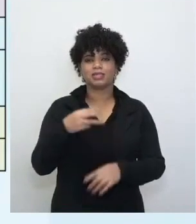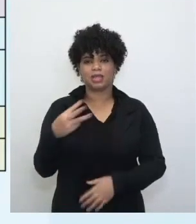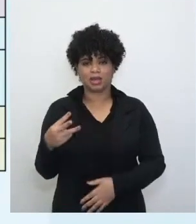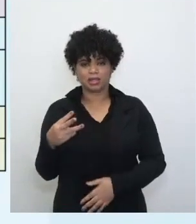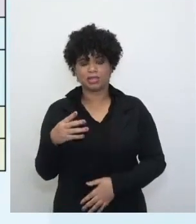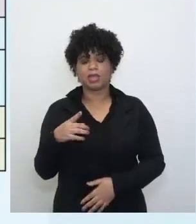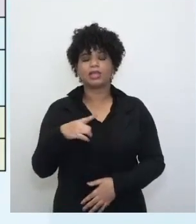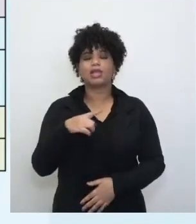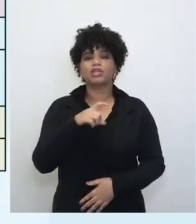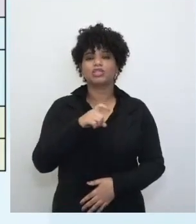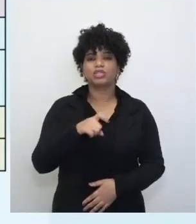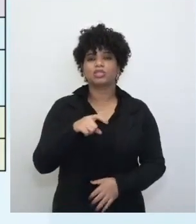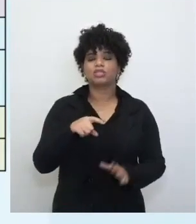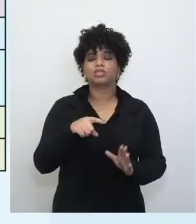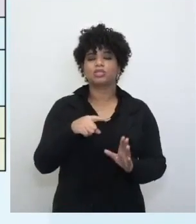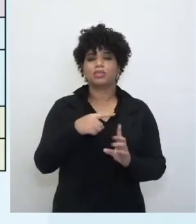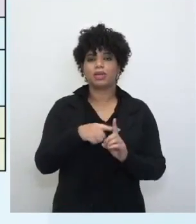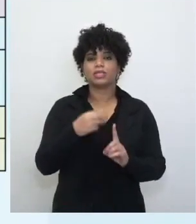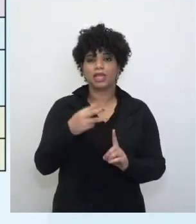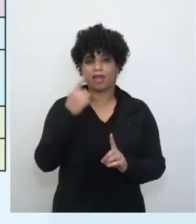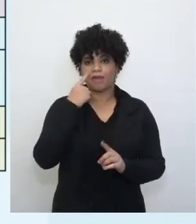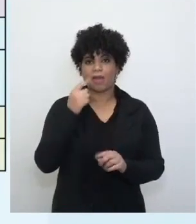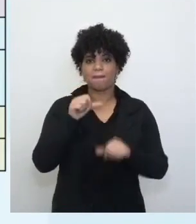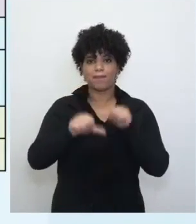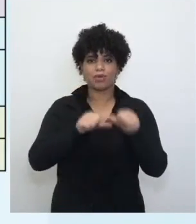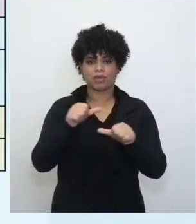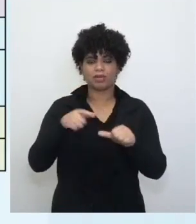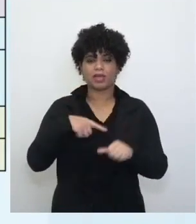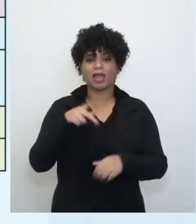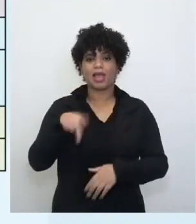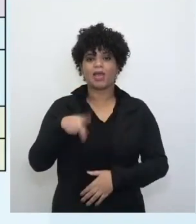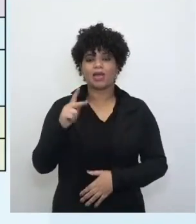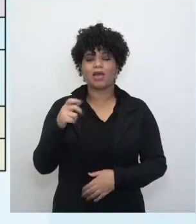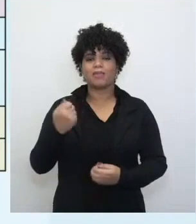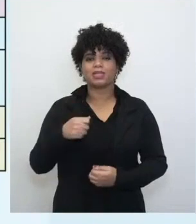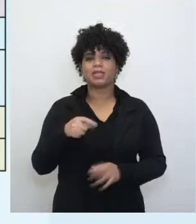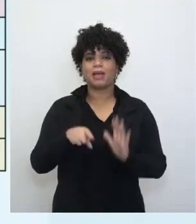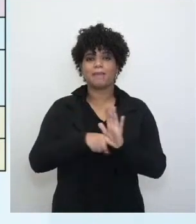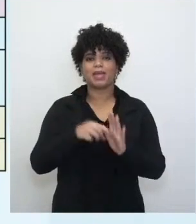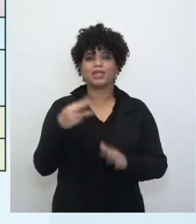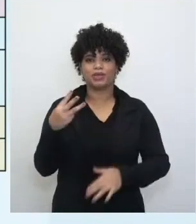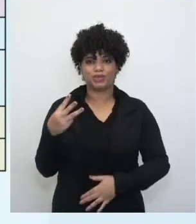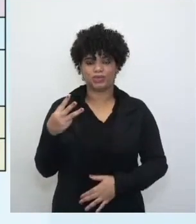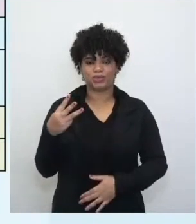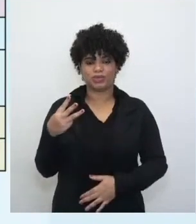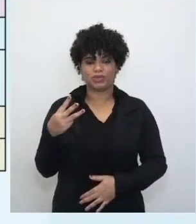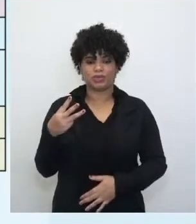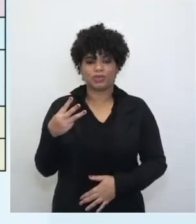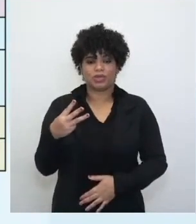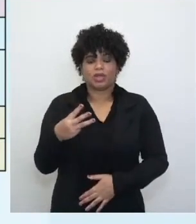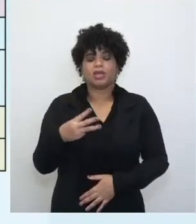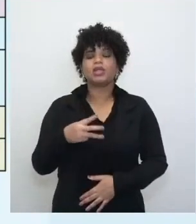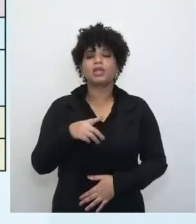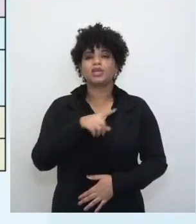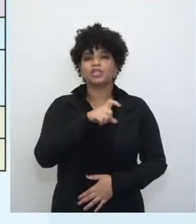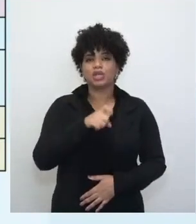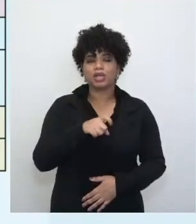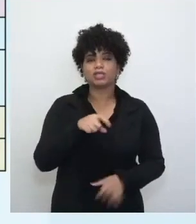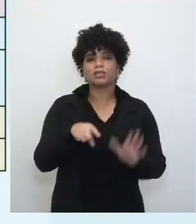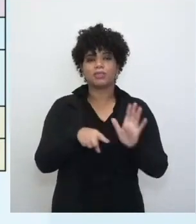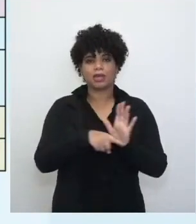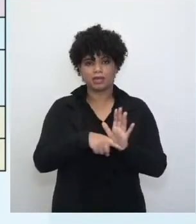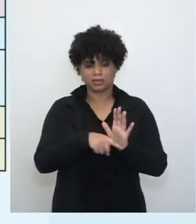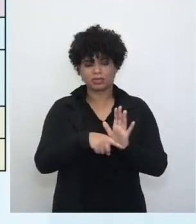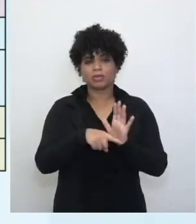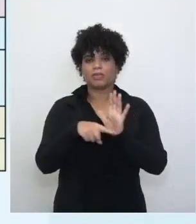valor e está positivo, quer dizer que teve uma regra de sinal. Então, esse k ele tem que ser menos 3, para poder ficar x menos menos 3,